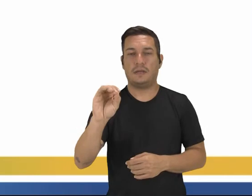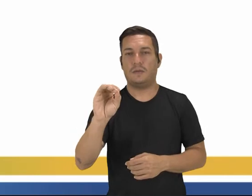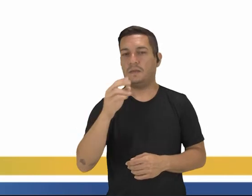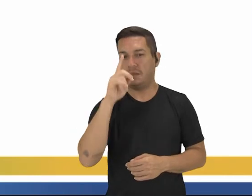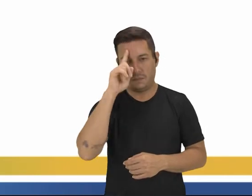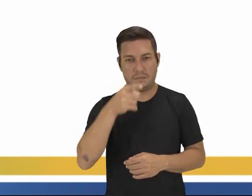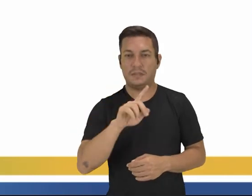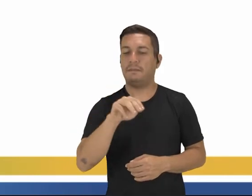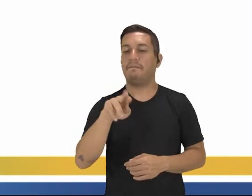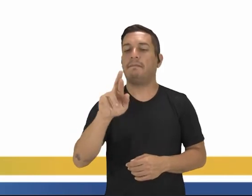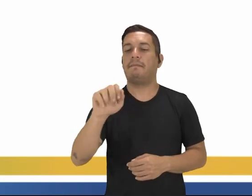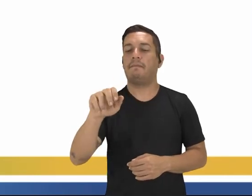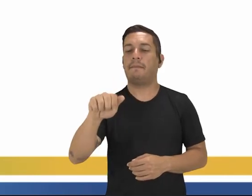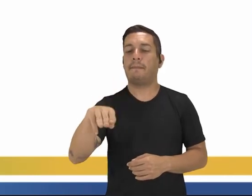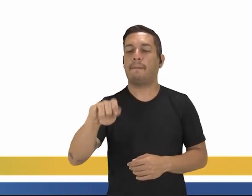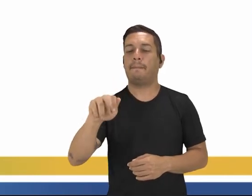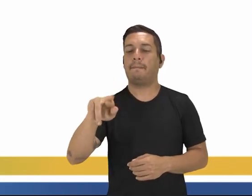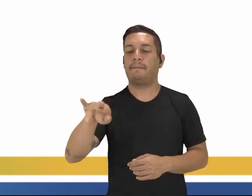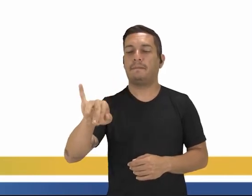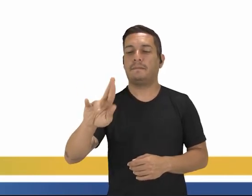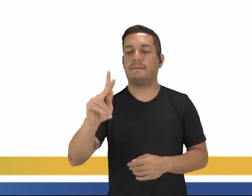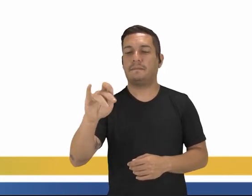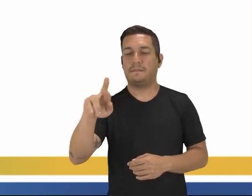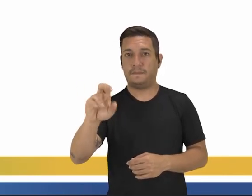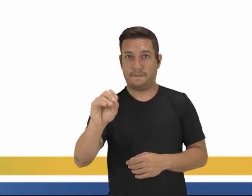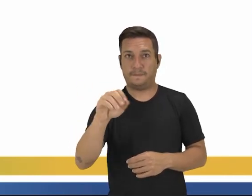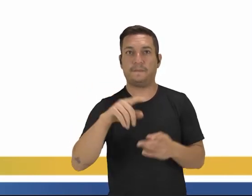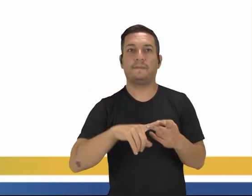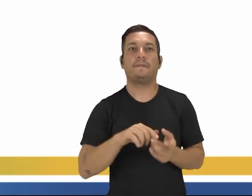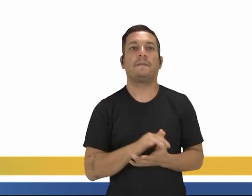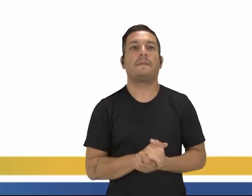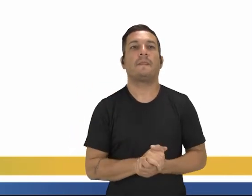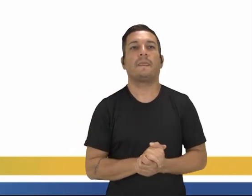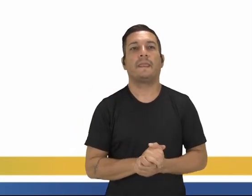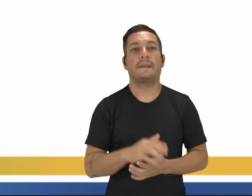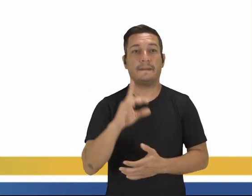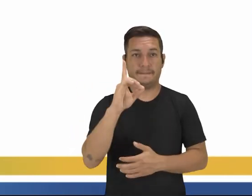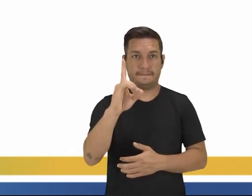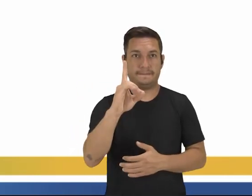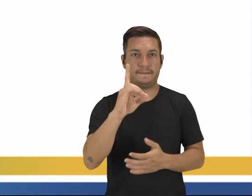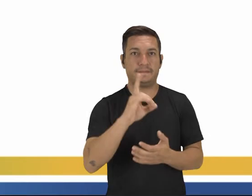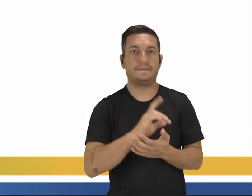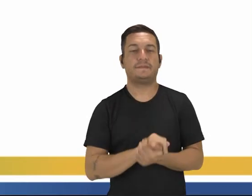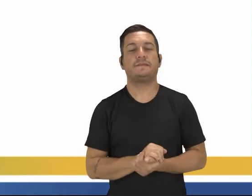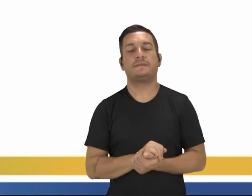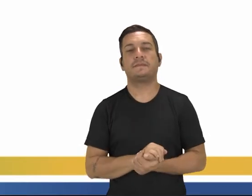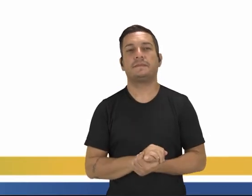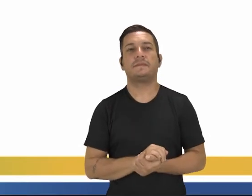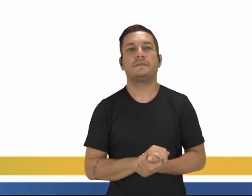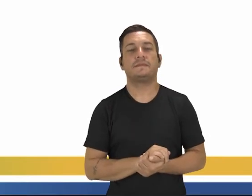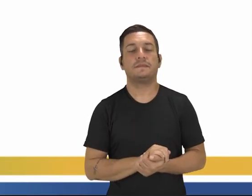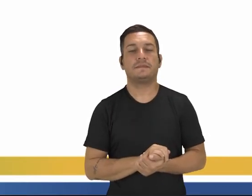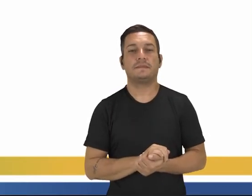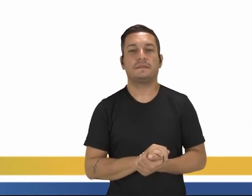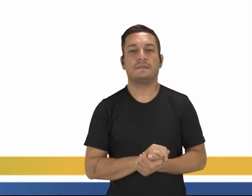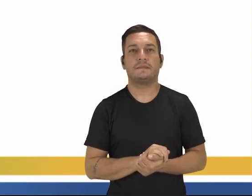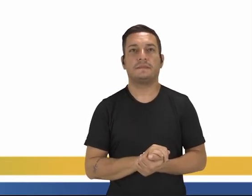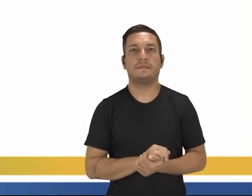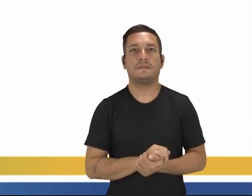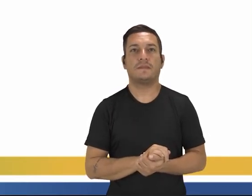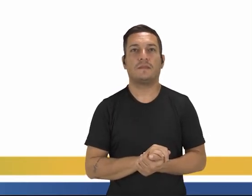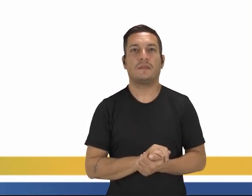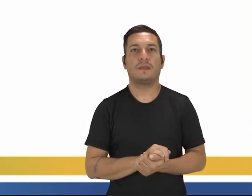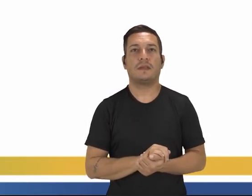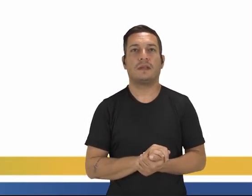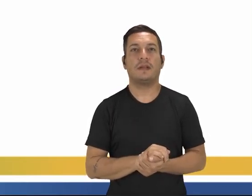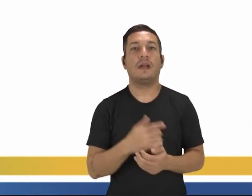marinheiro. Letra D. Devemos elegir bem as pessoas que deixamos entrar em nossas vidas. Ou seja,